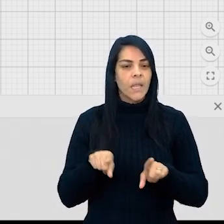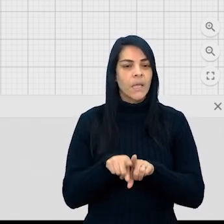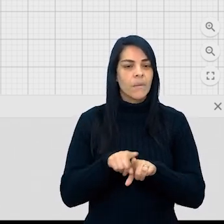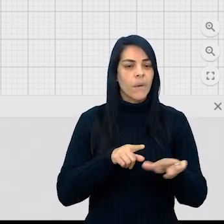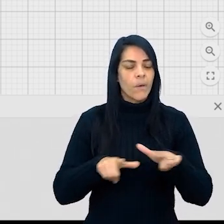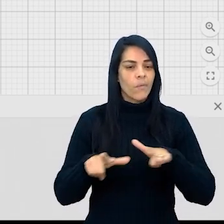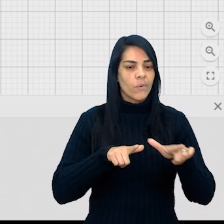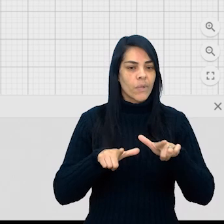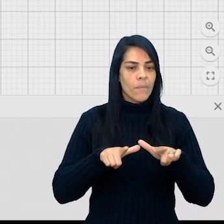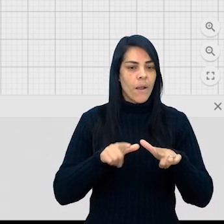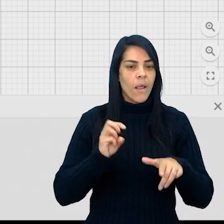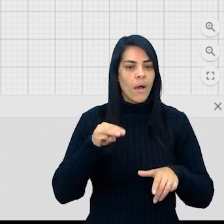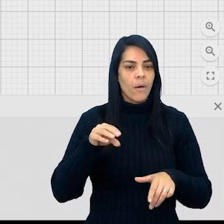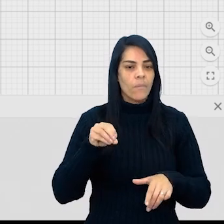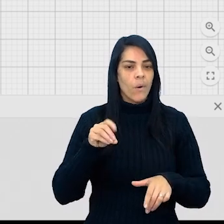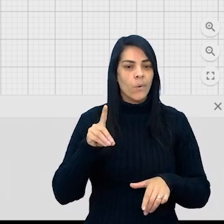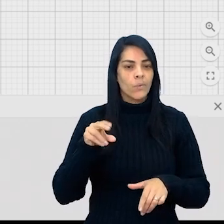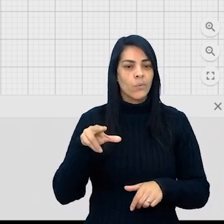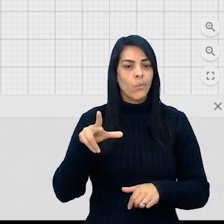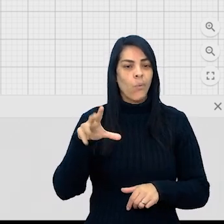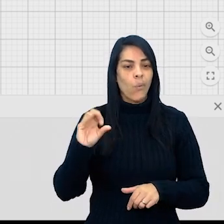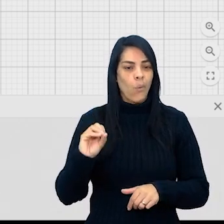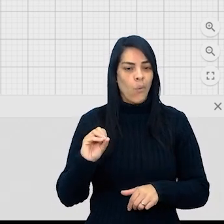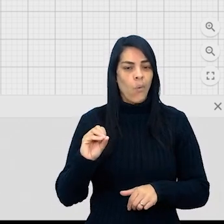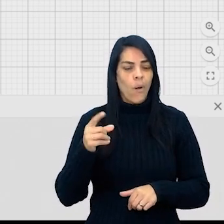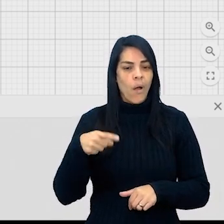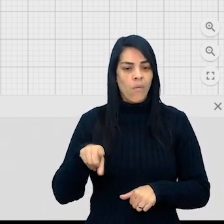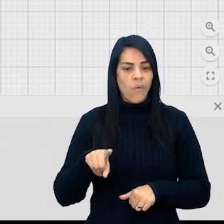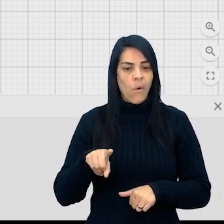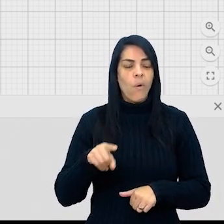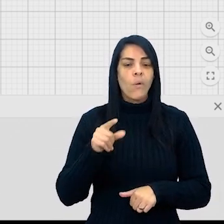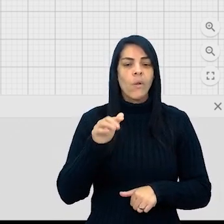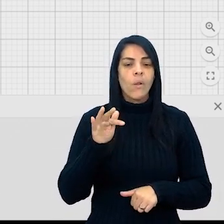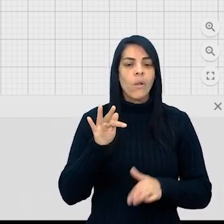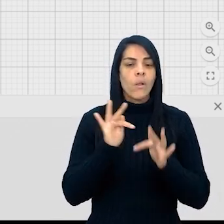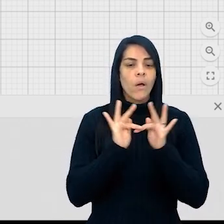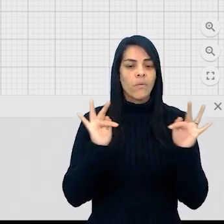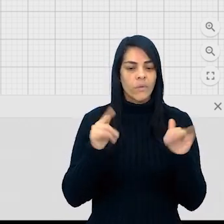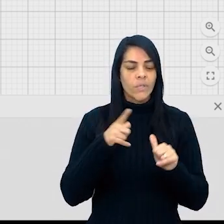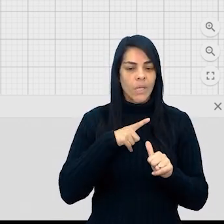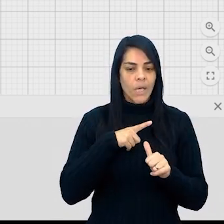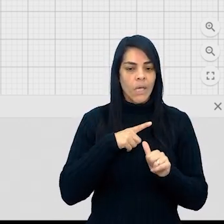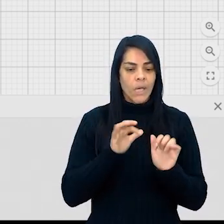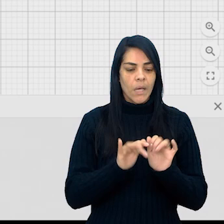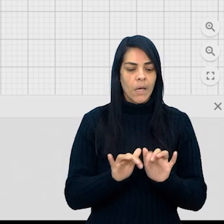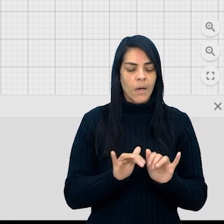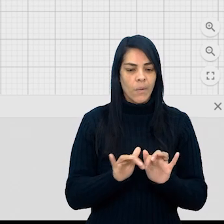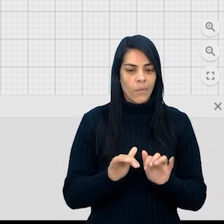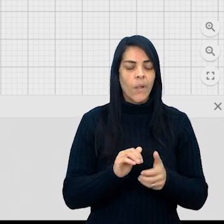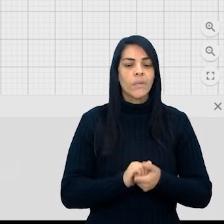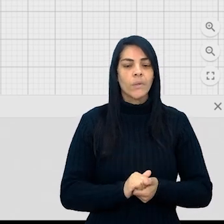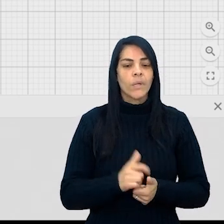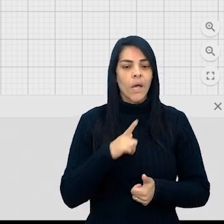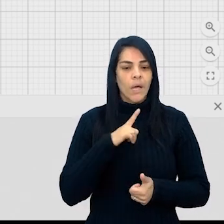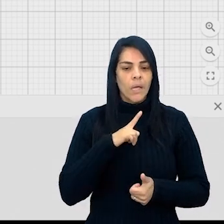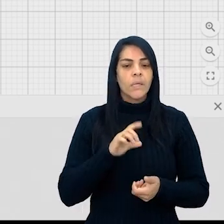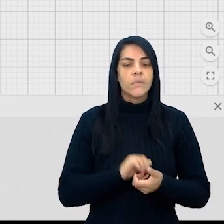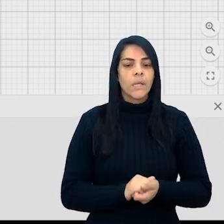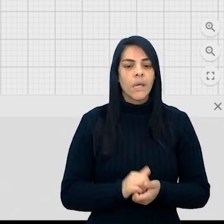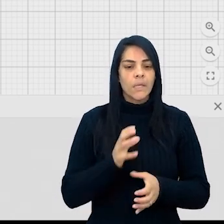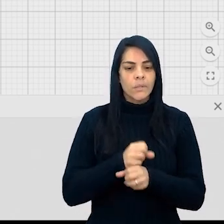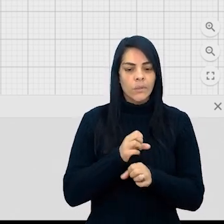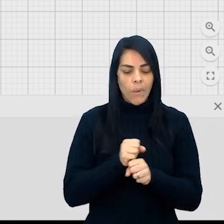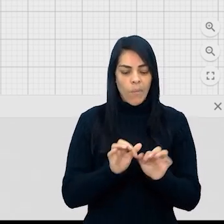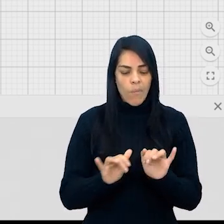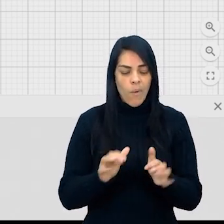o seu módulo. Então eu vou lá na função, onde eu tenho a calculadora. Olhe lá, tem lá